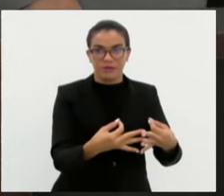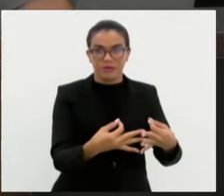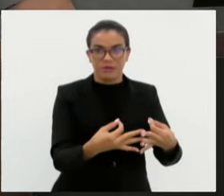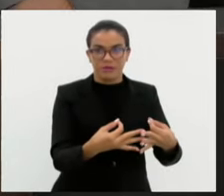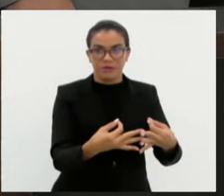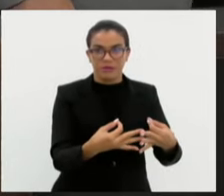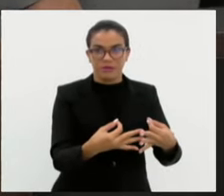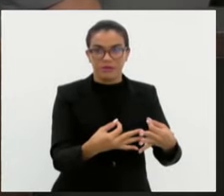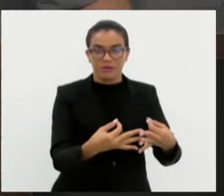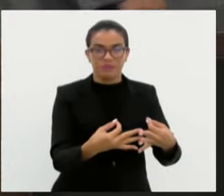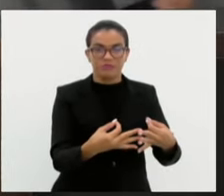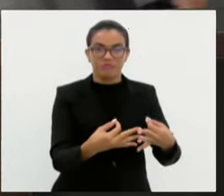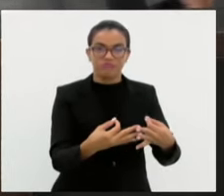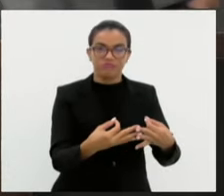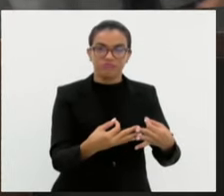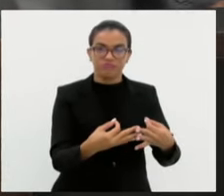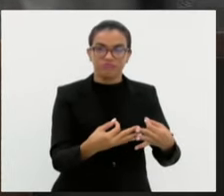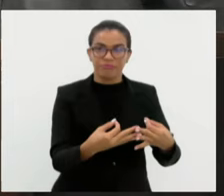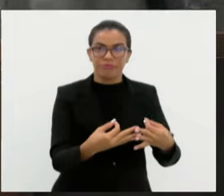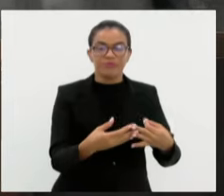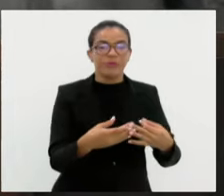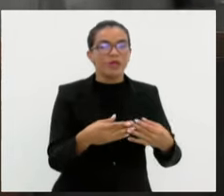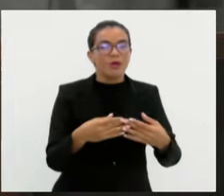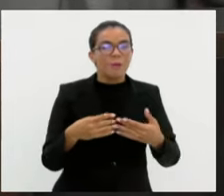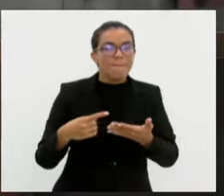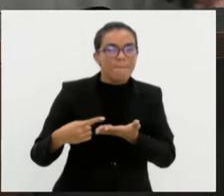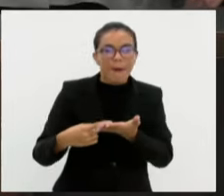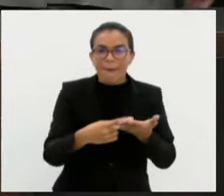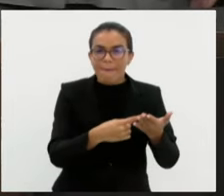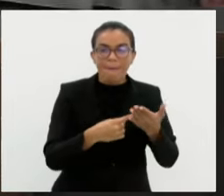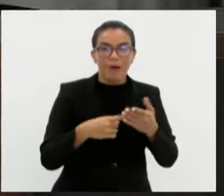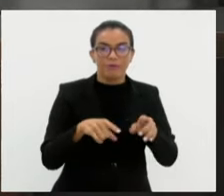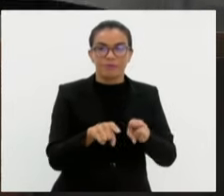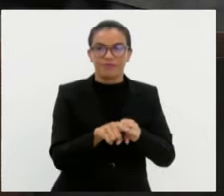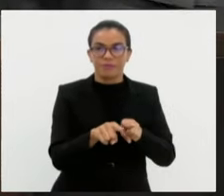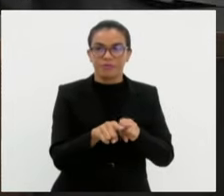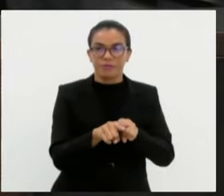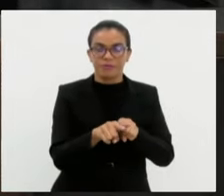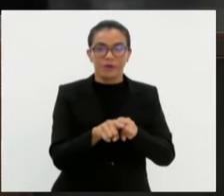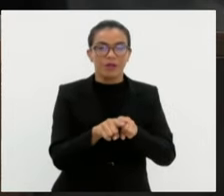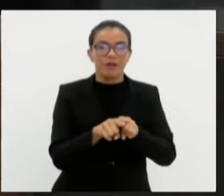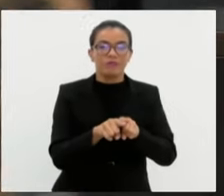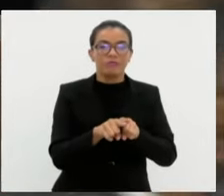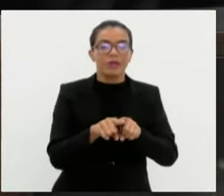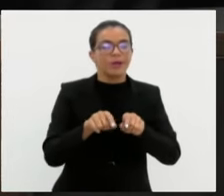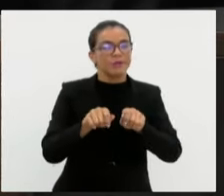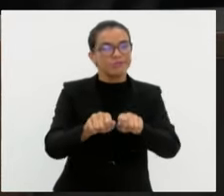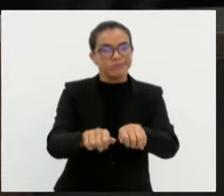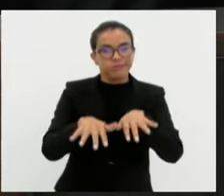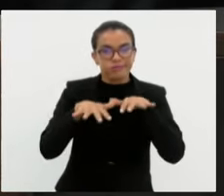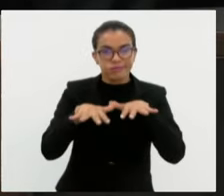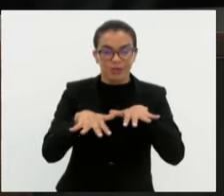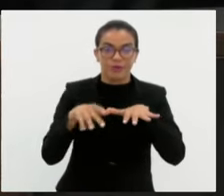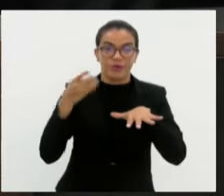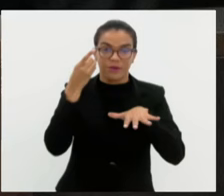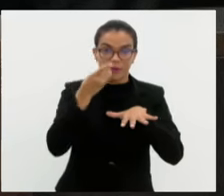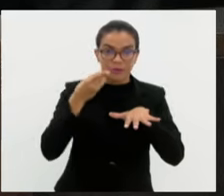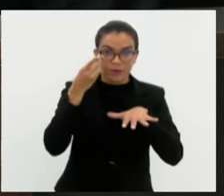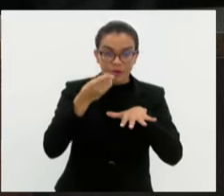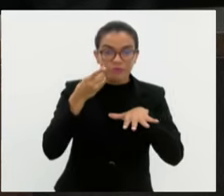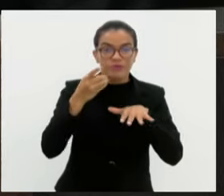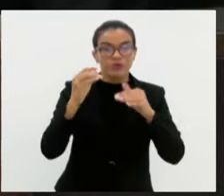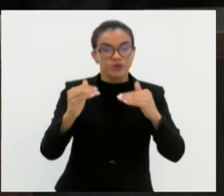ao venerando acórdão prolato pelo egrégio plenário do Colegiado